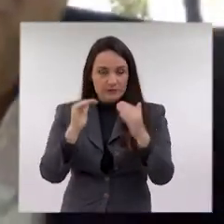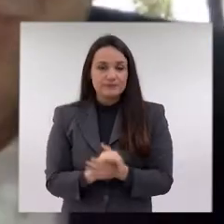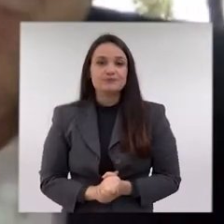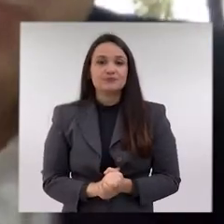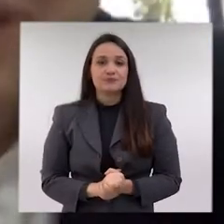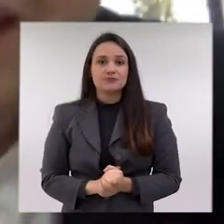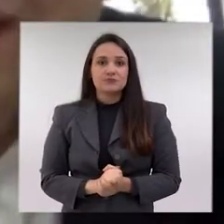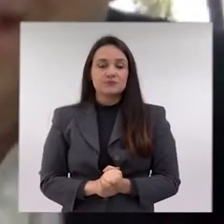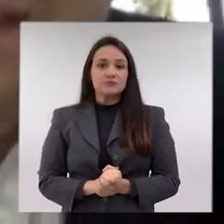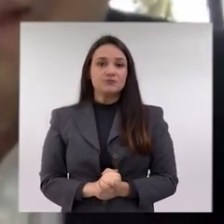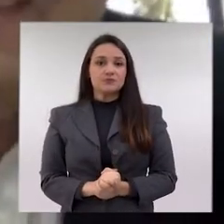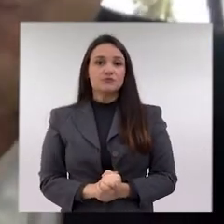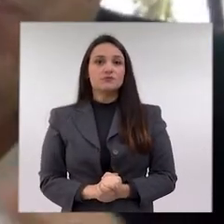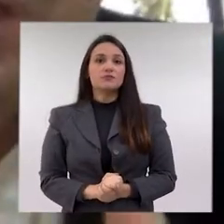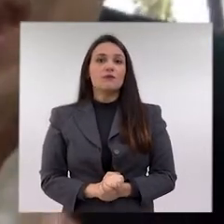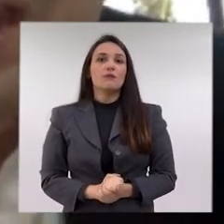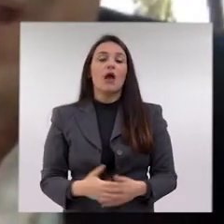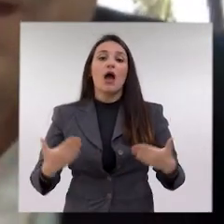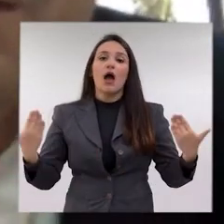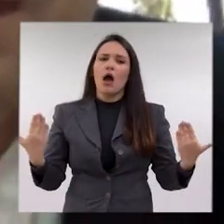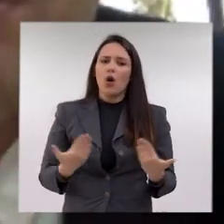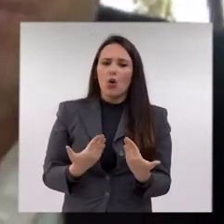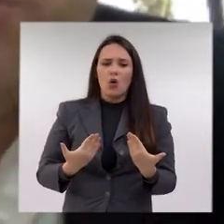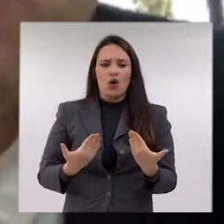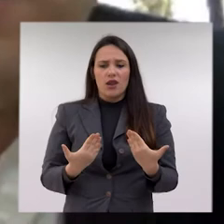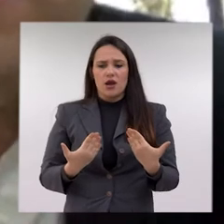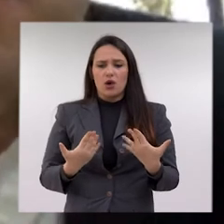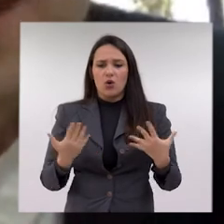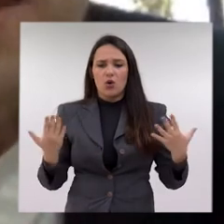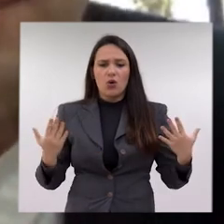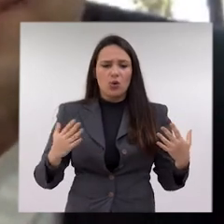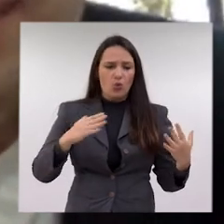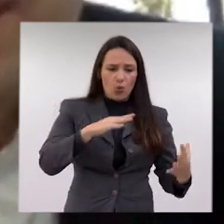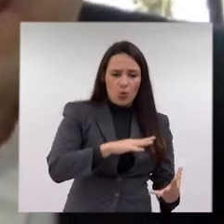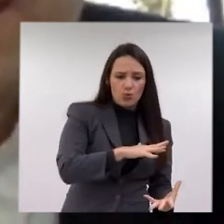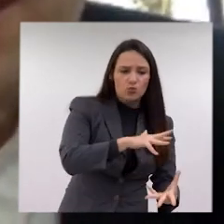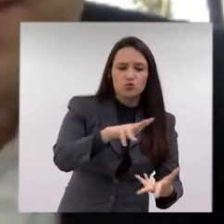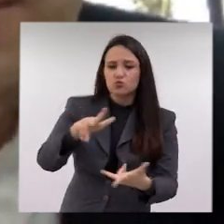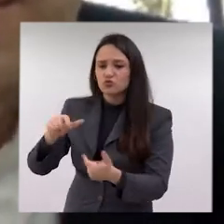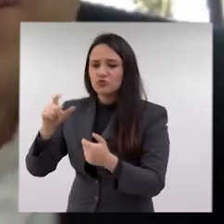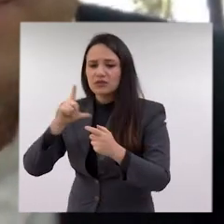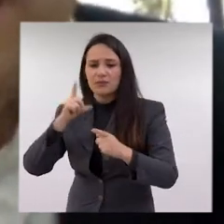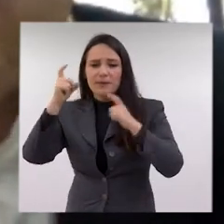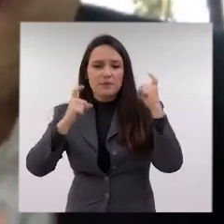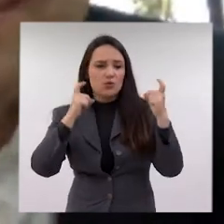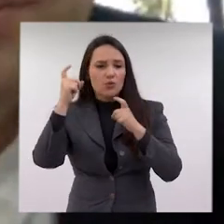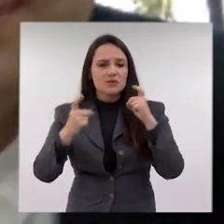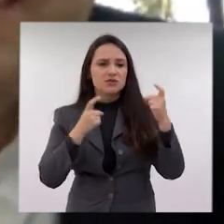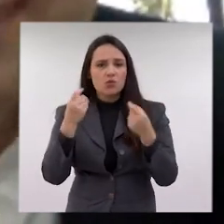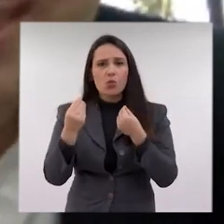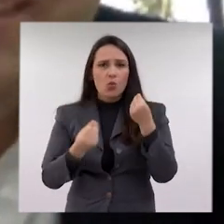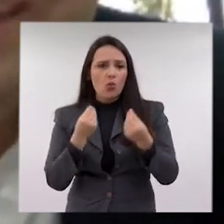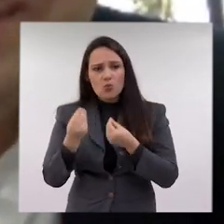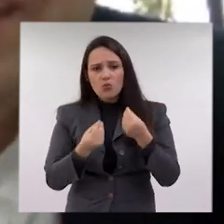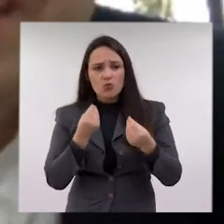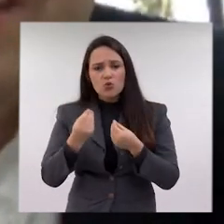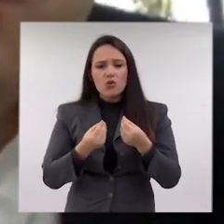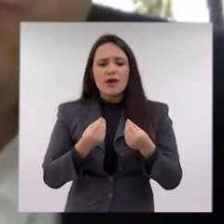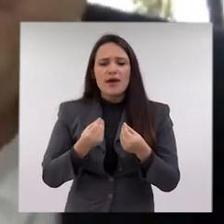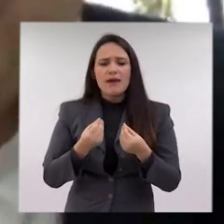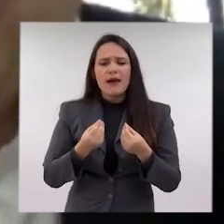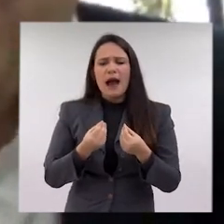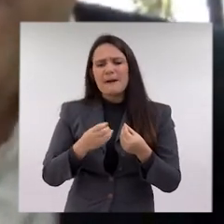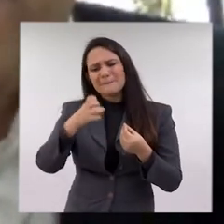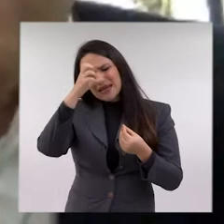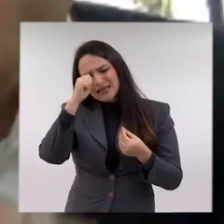momento no mundo, né, que está com um olhar, com a preocupação básica na questão da educação e da ciência,